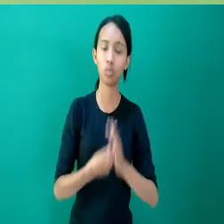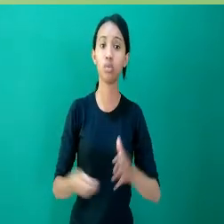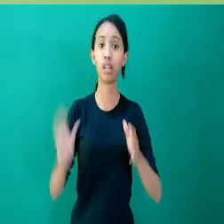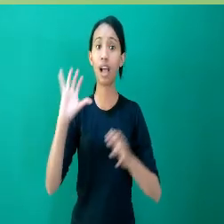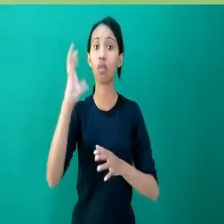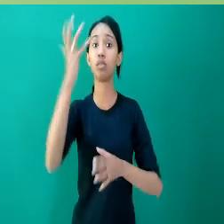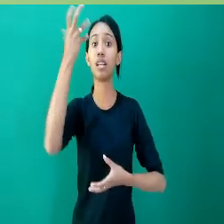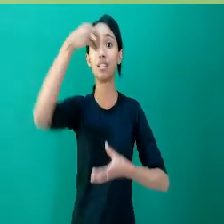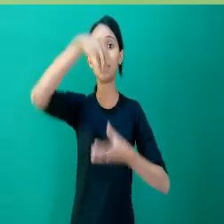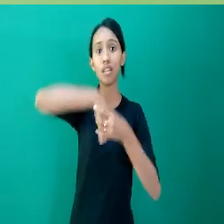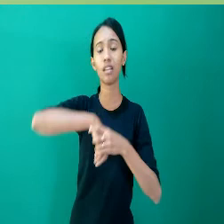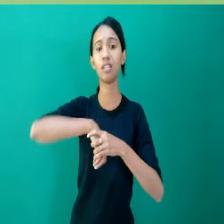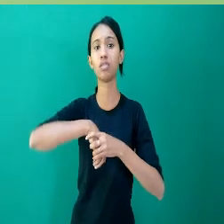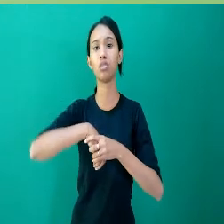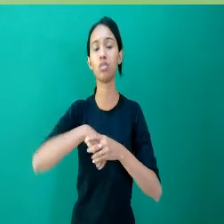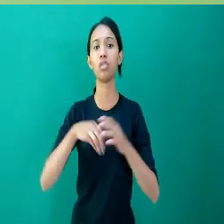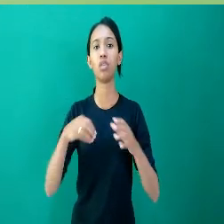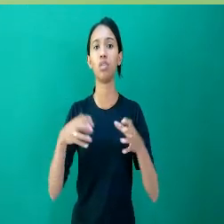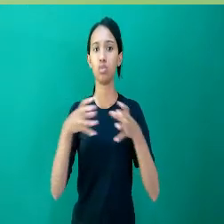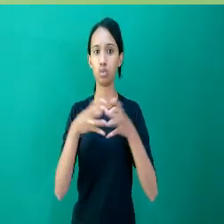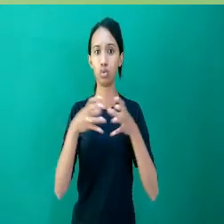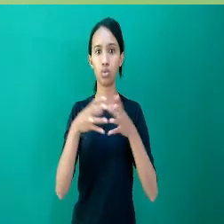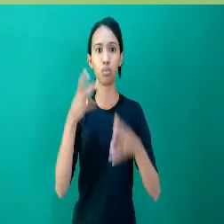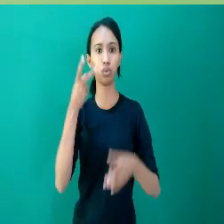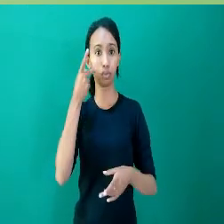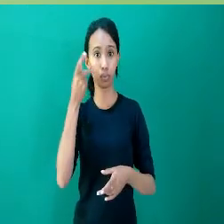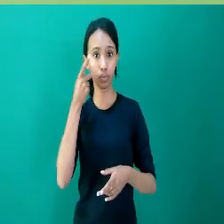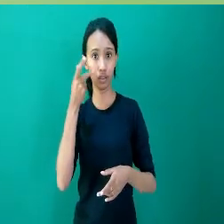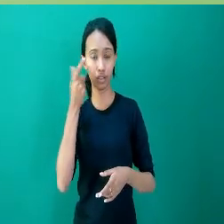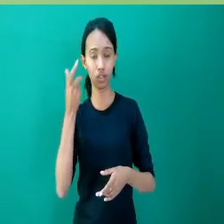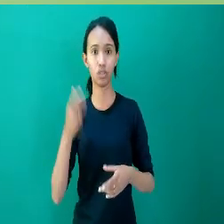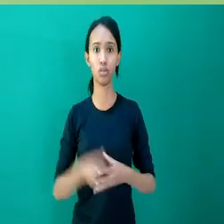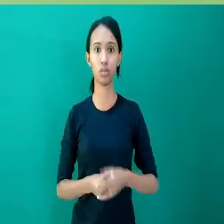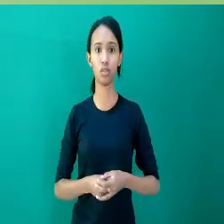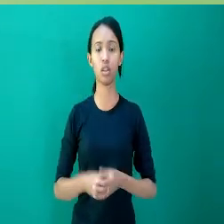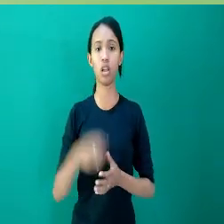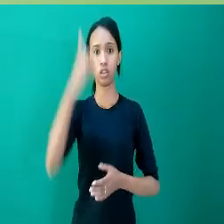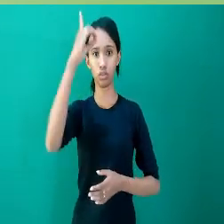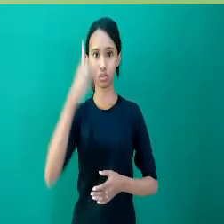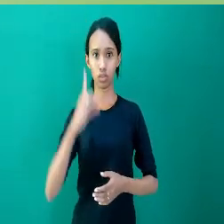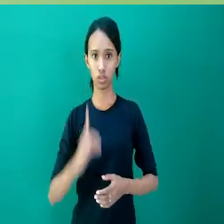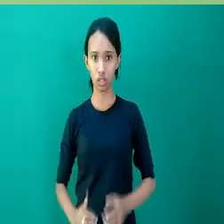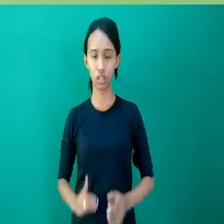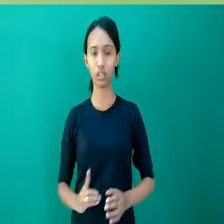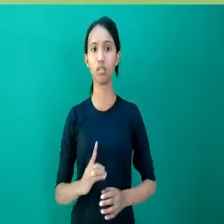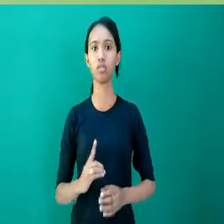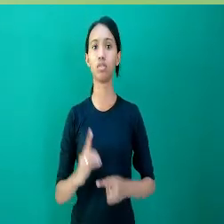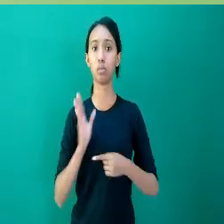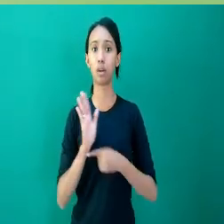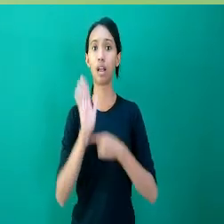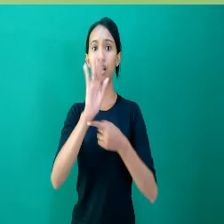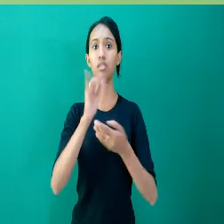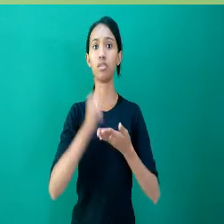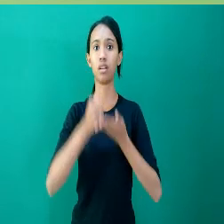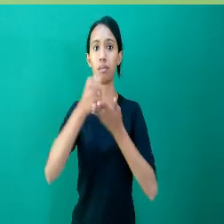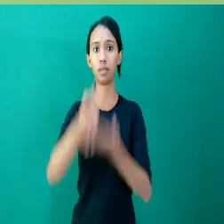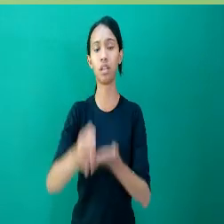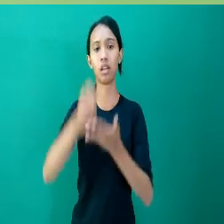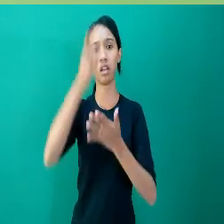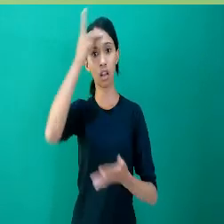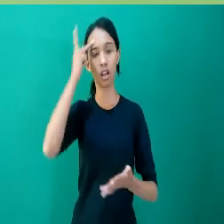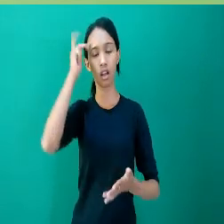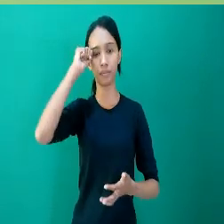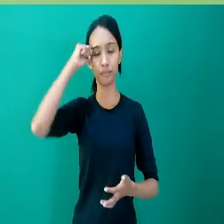das instituições, dentro das classes políticas, de direitos em favor dos negros,